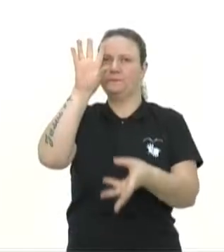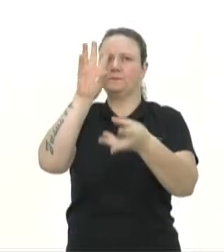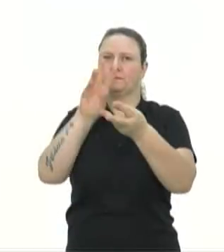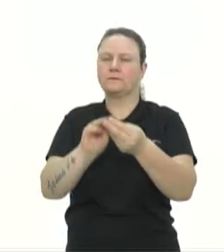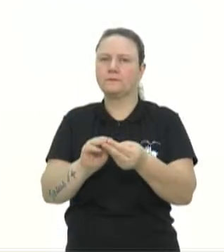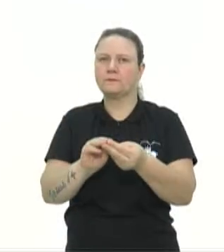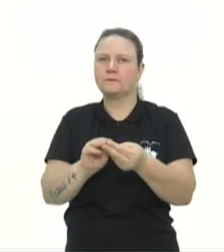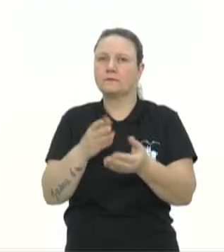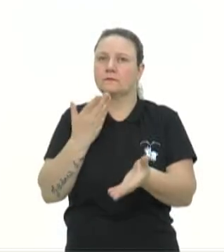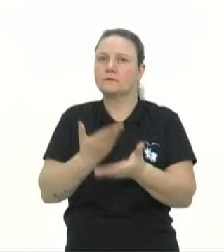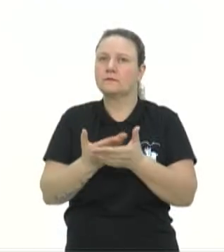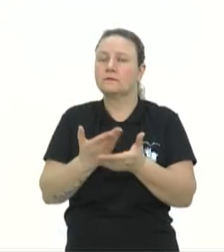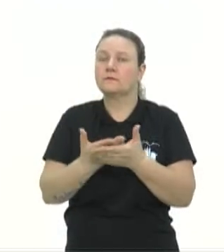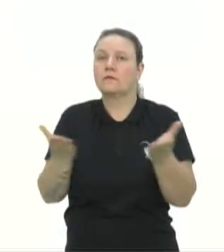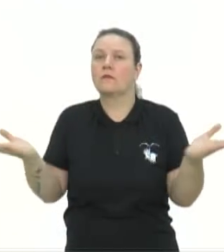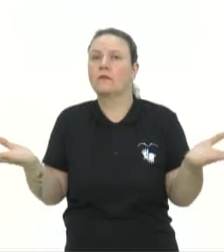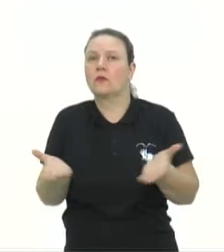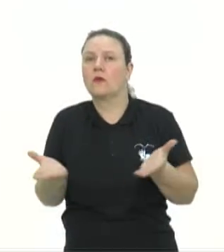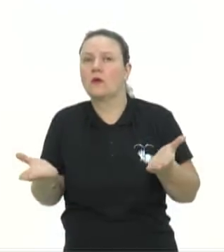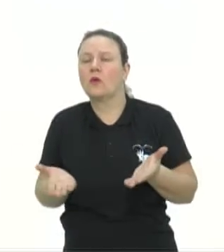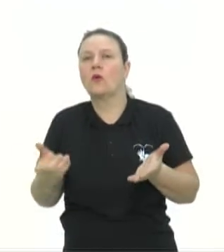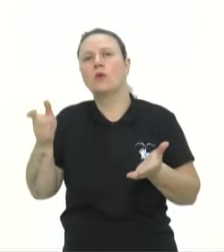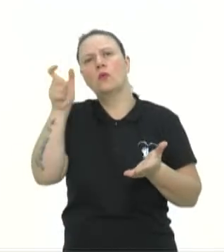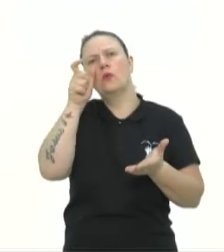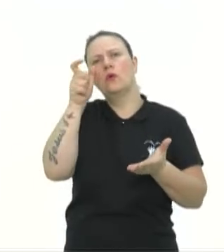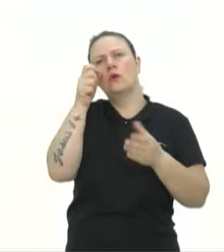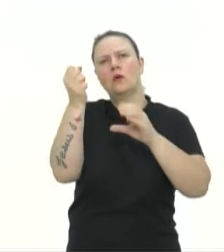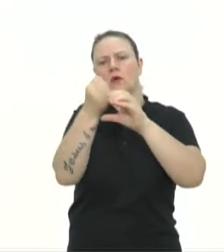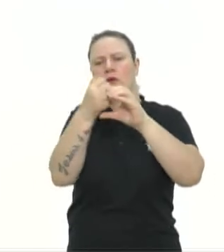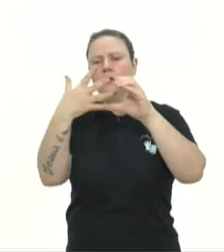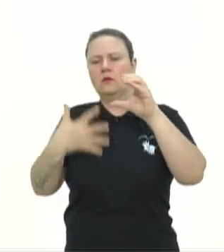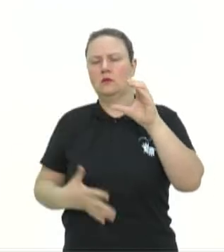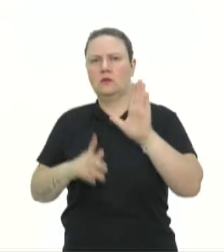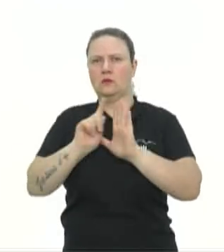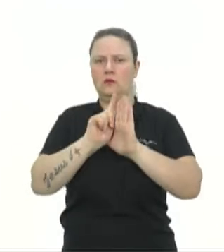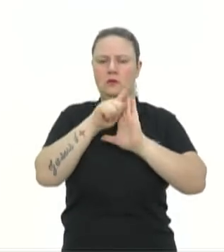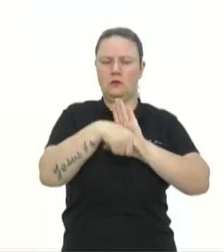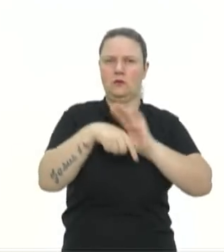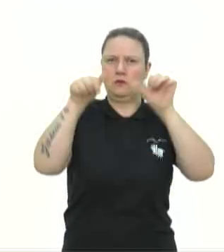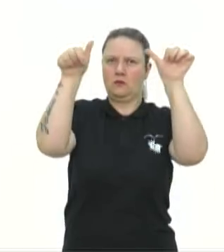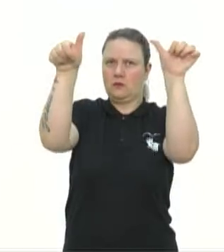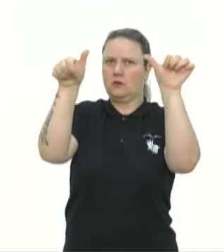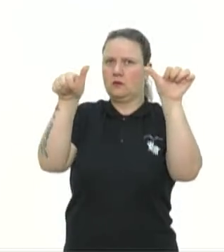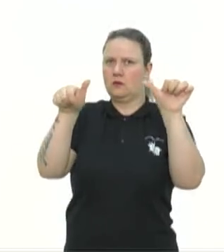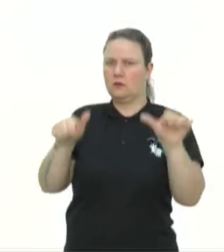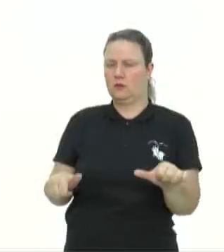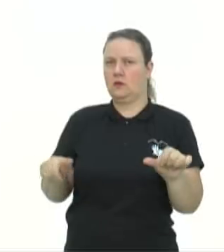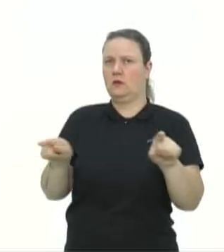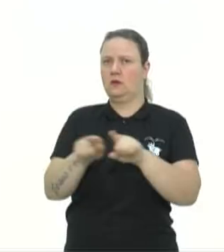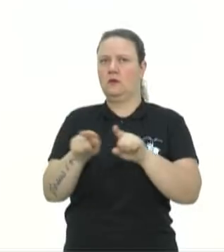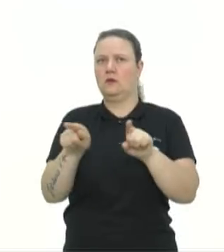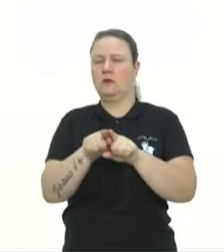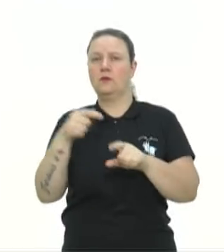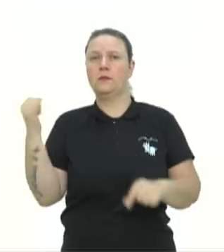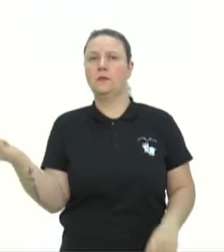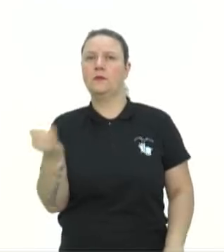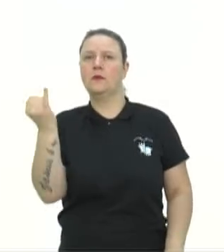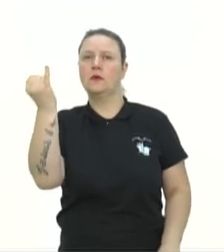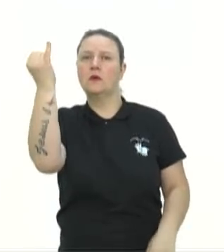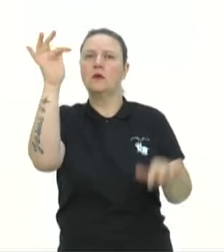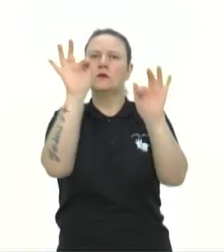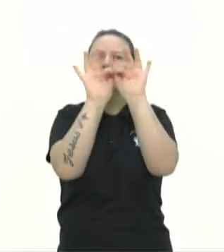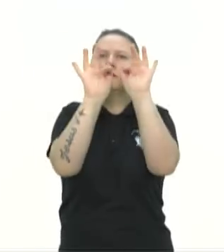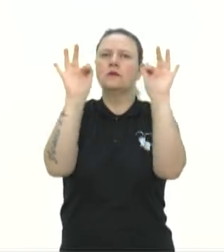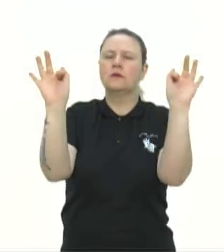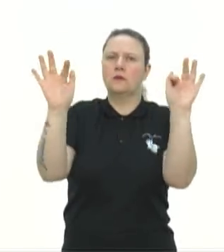Resumindo, na aula de hoje, nós vimos as características do gênero cartaz de campanha, bem como a importância do slogan